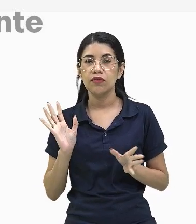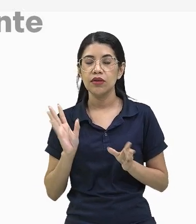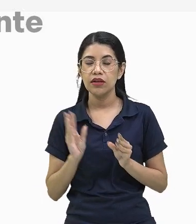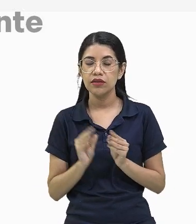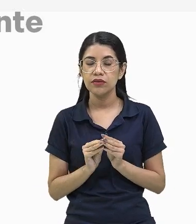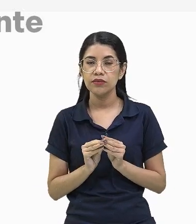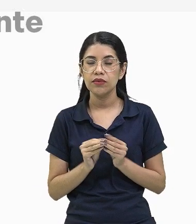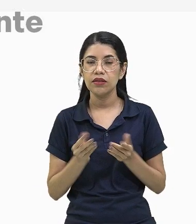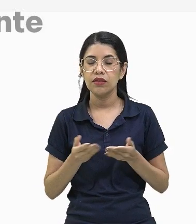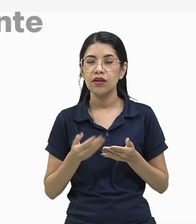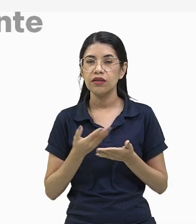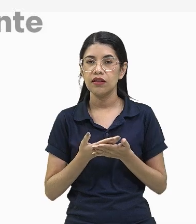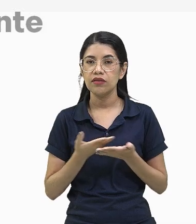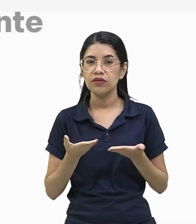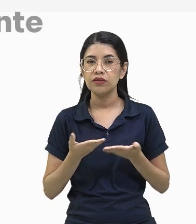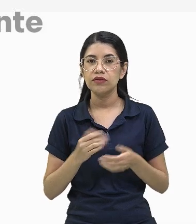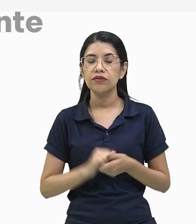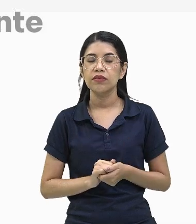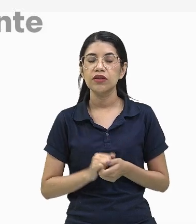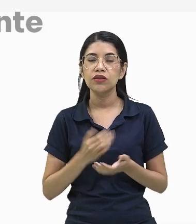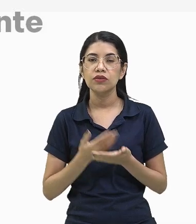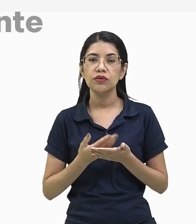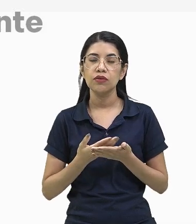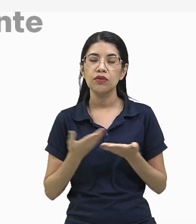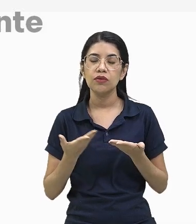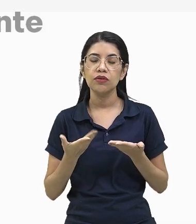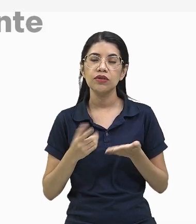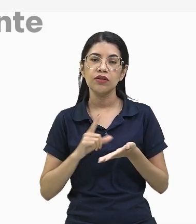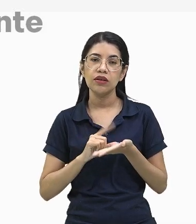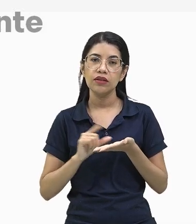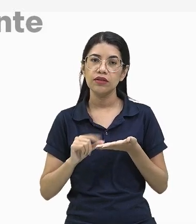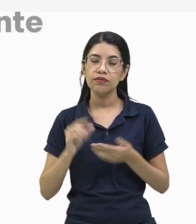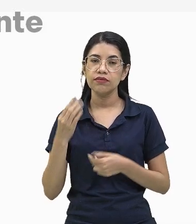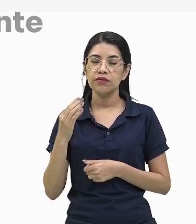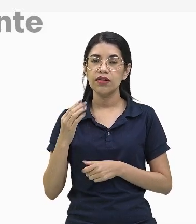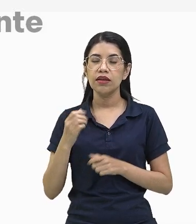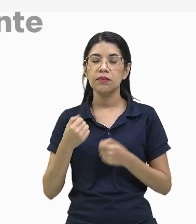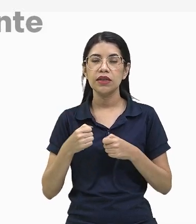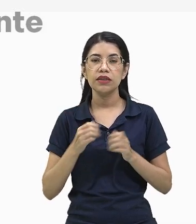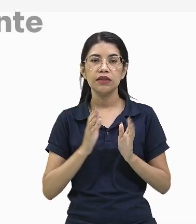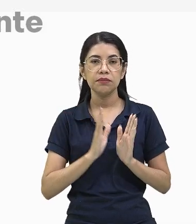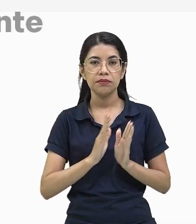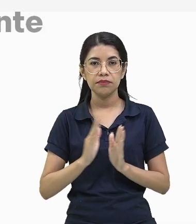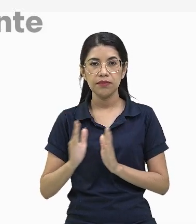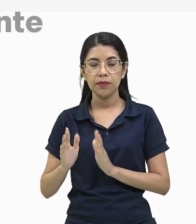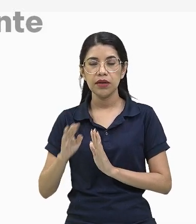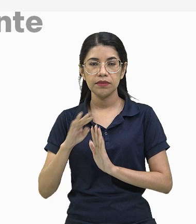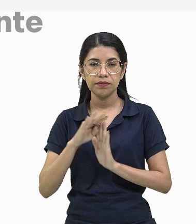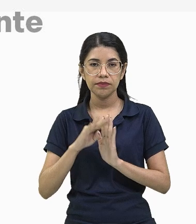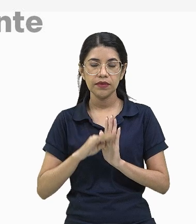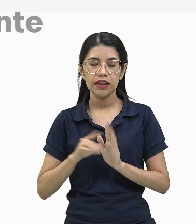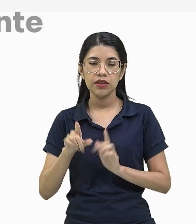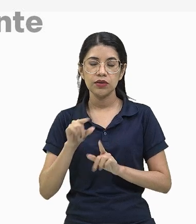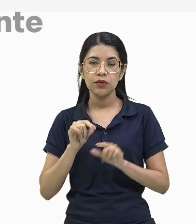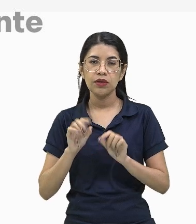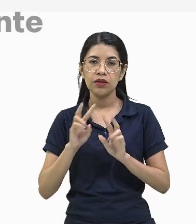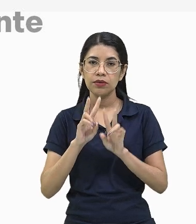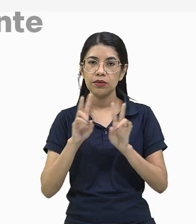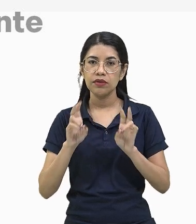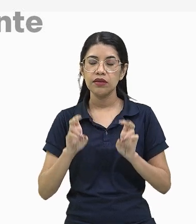nós estudamos aí o artigo científico. Ele é necessário seguir alguns passos, como a escolha do tema, né, que